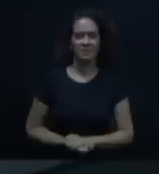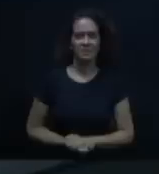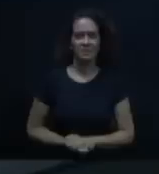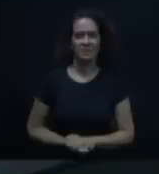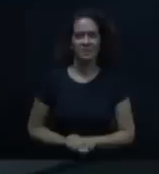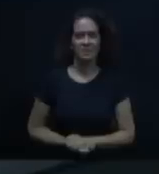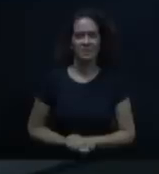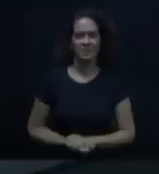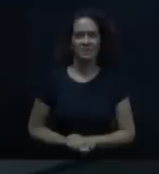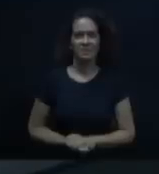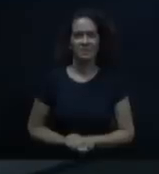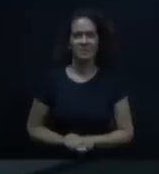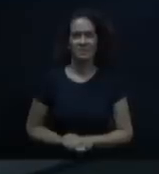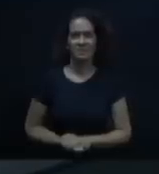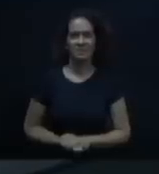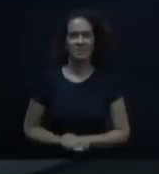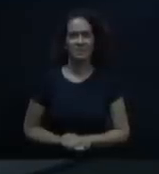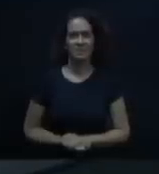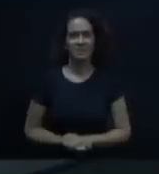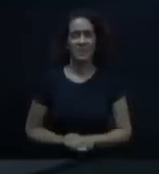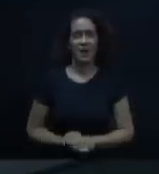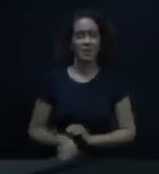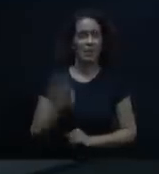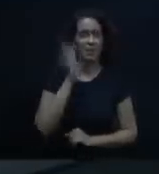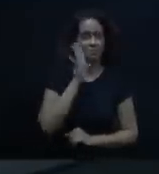Você é o bichão mesmo, hein, doido?